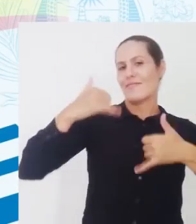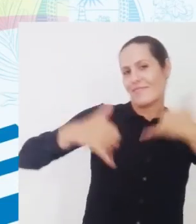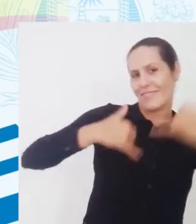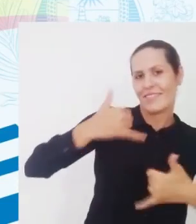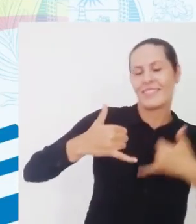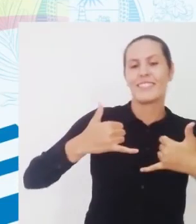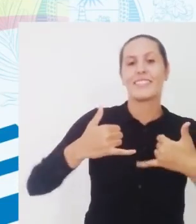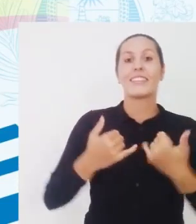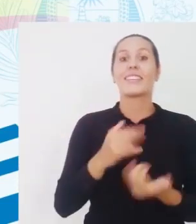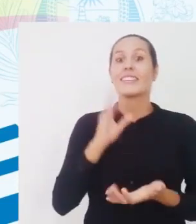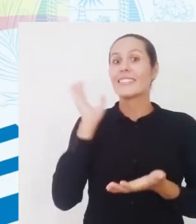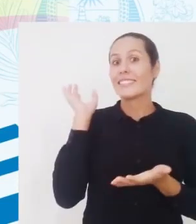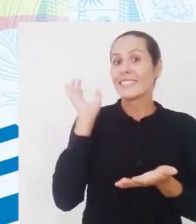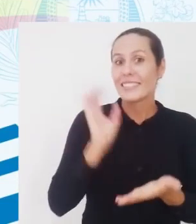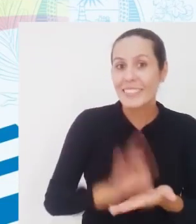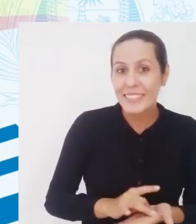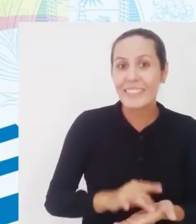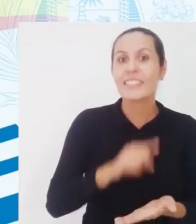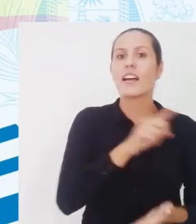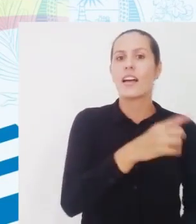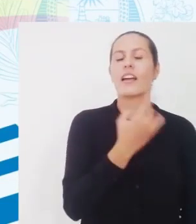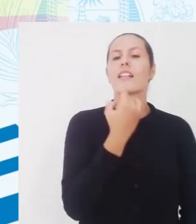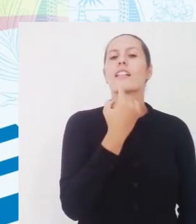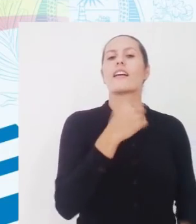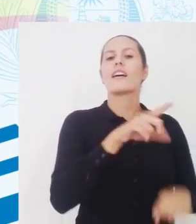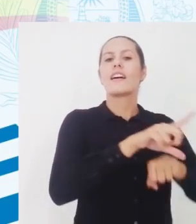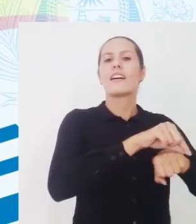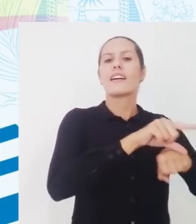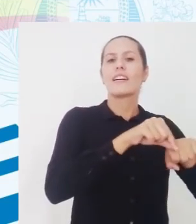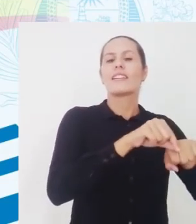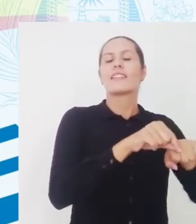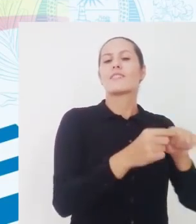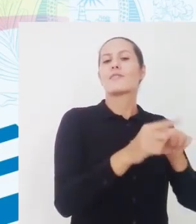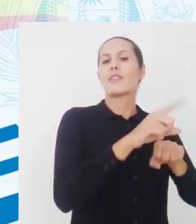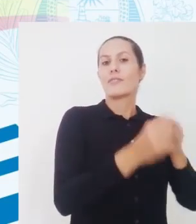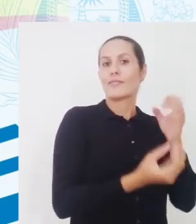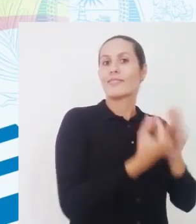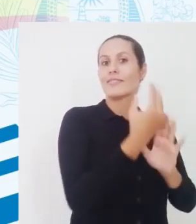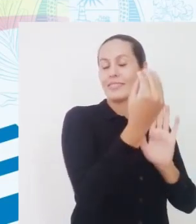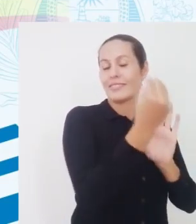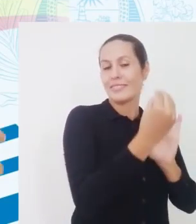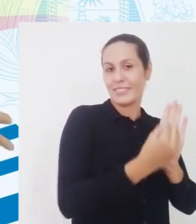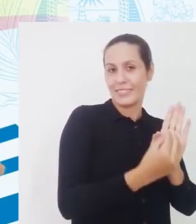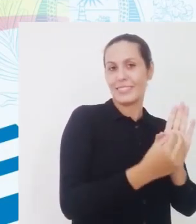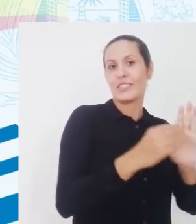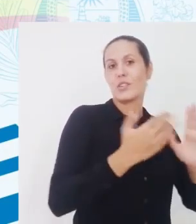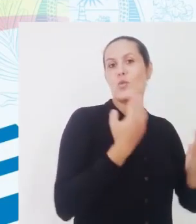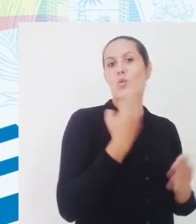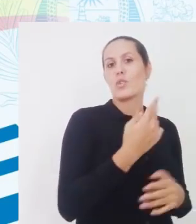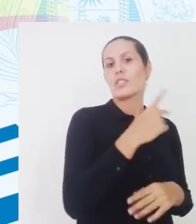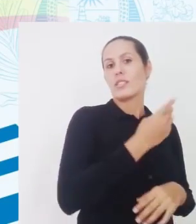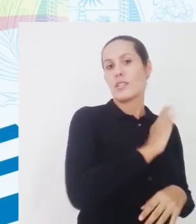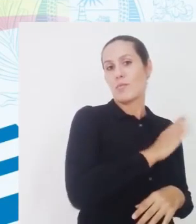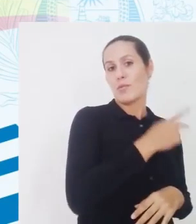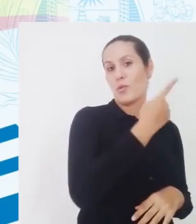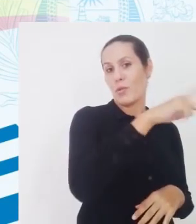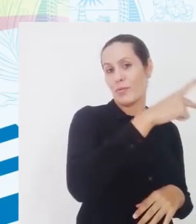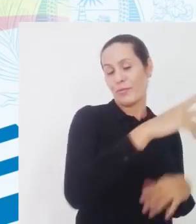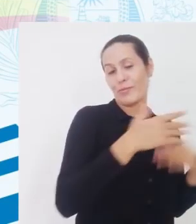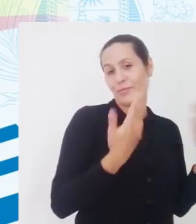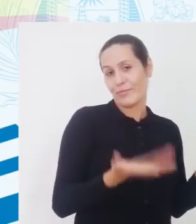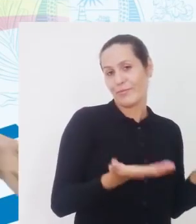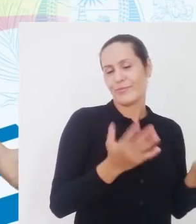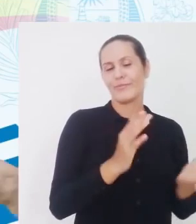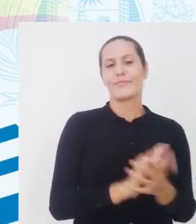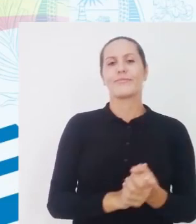me conhece. Então, ela escolheu aquele argumento que ela sabia que eu ia eleger como o melhor. Ela sabia que